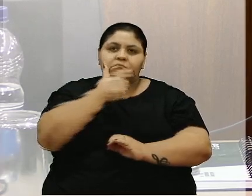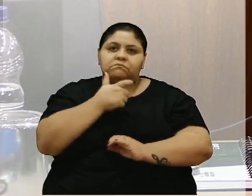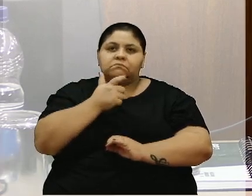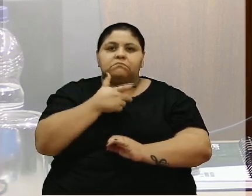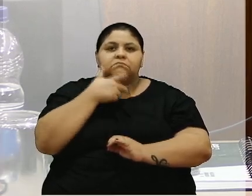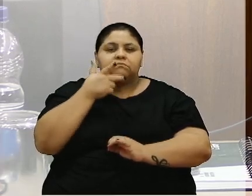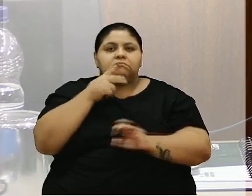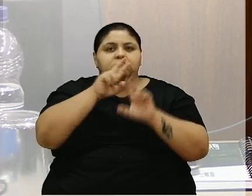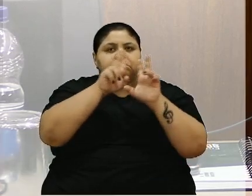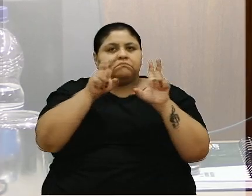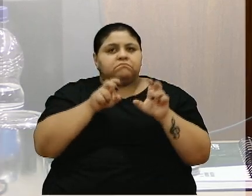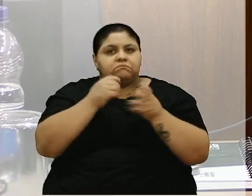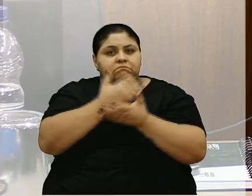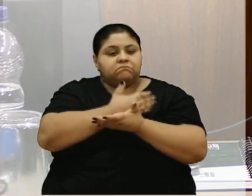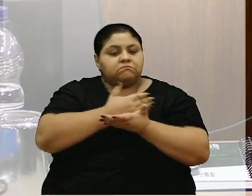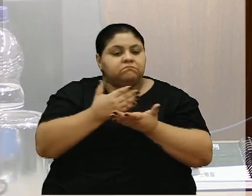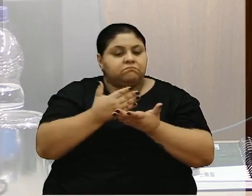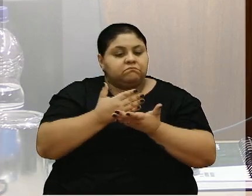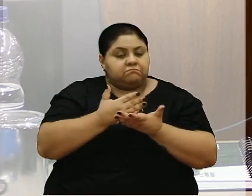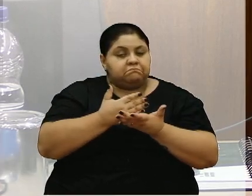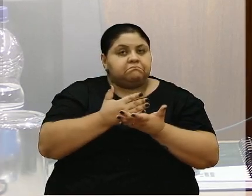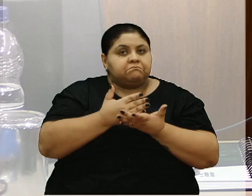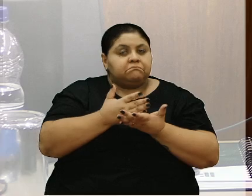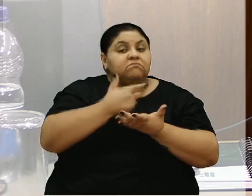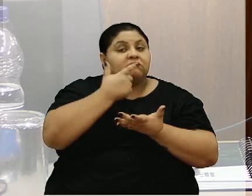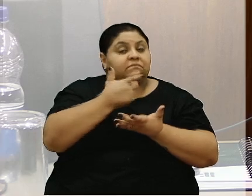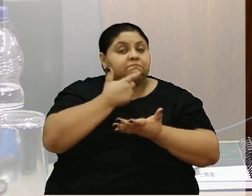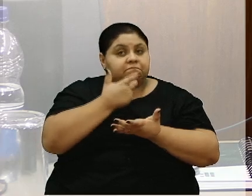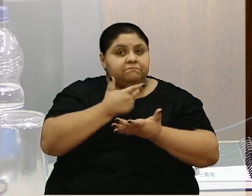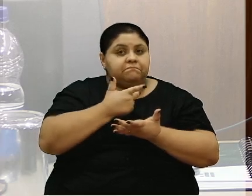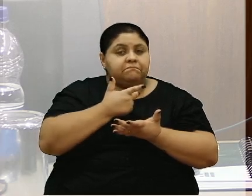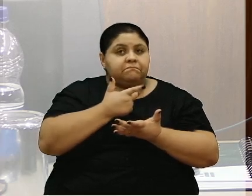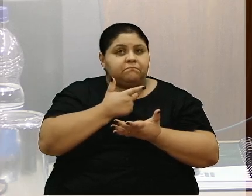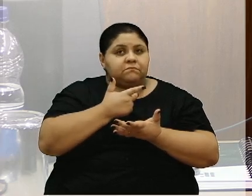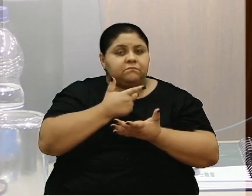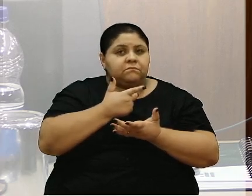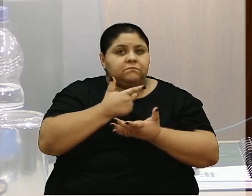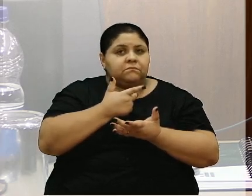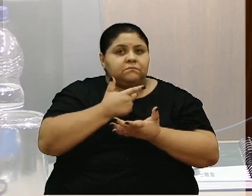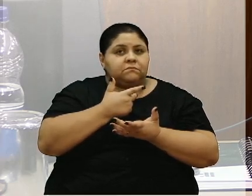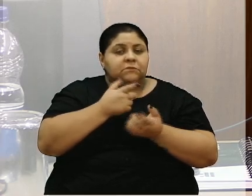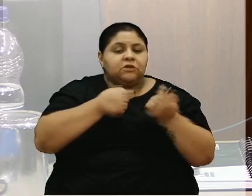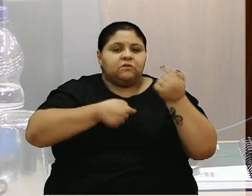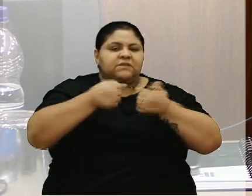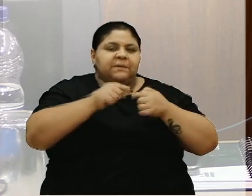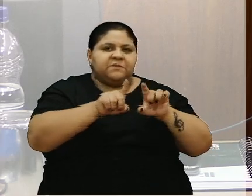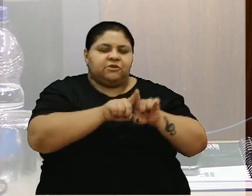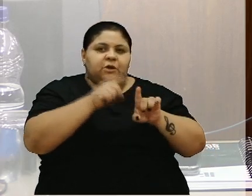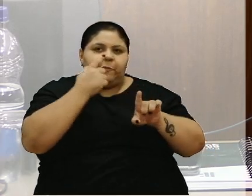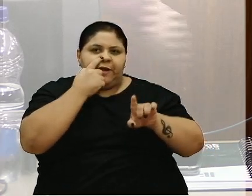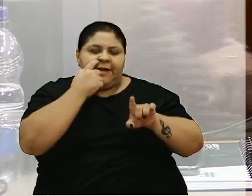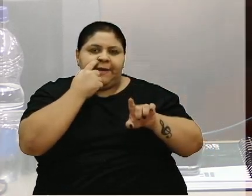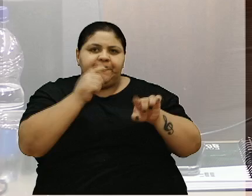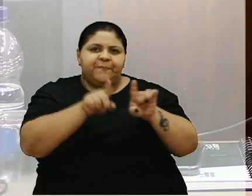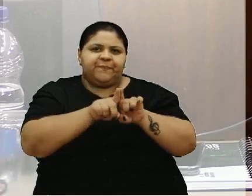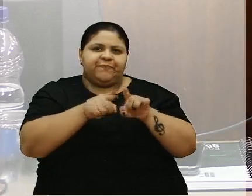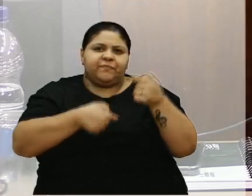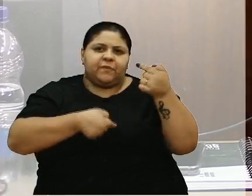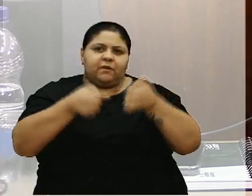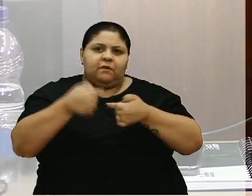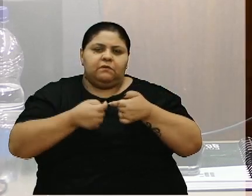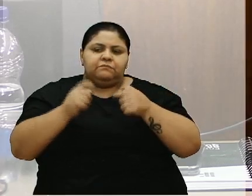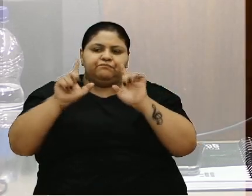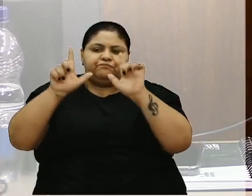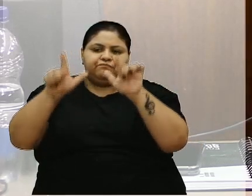ponto essencial. Eu quero começar pelo início da sua fala, vereador Rafael. Mas eu pesquiso. A discussão referente ao